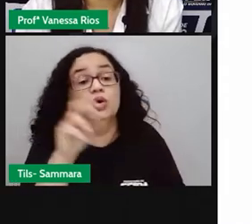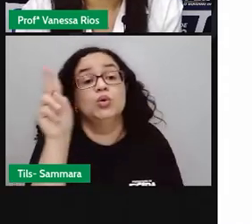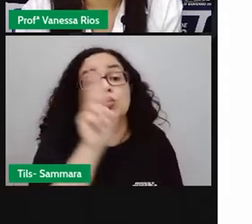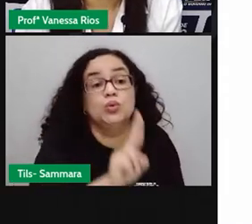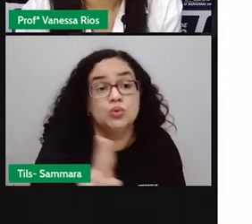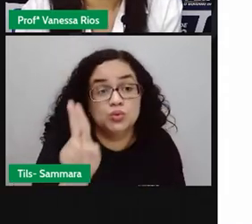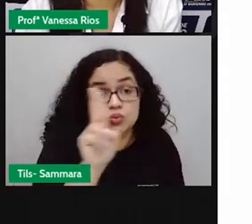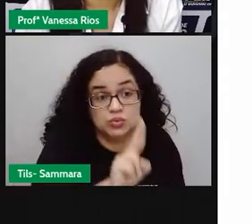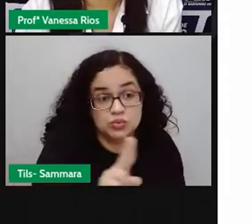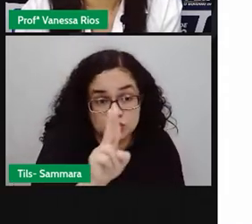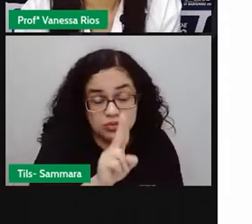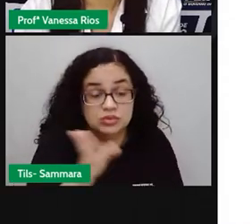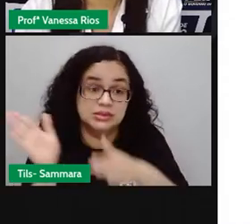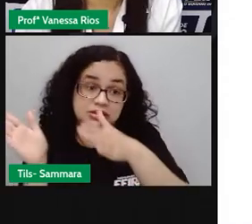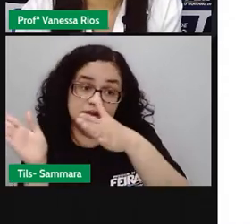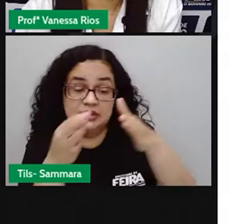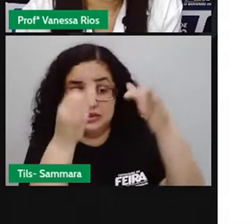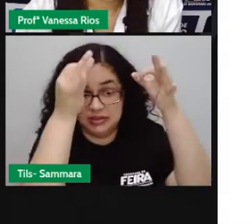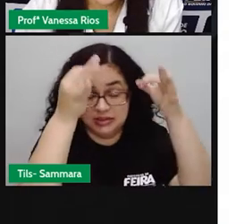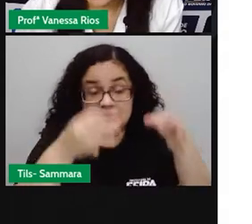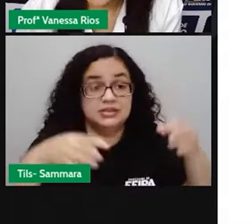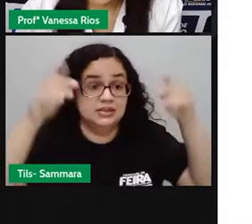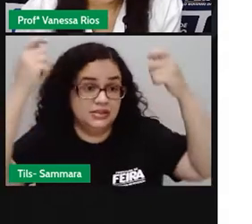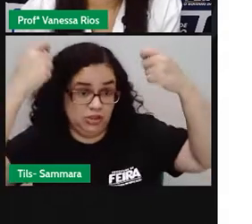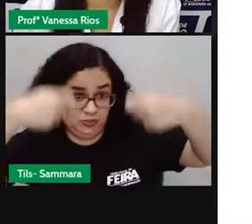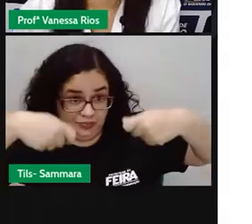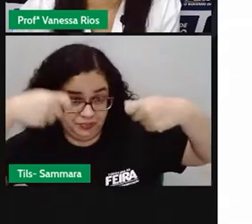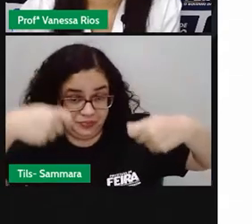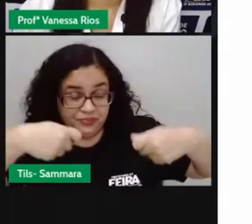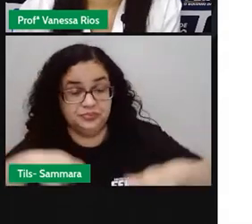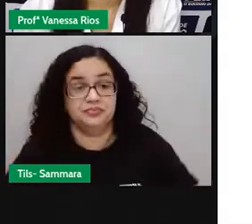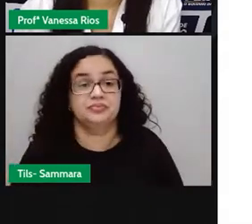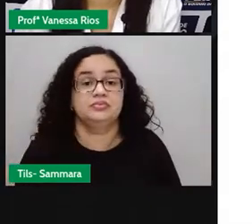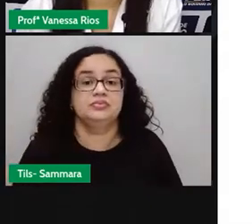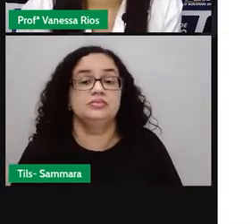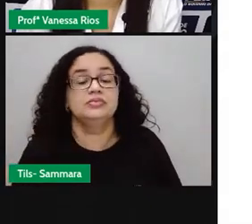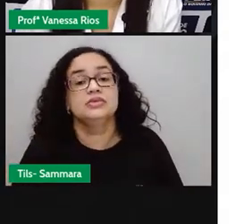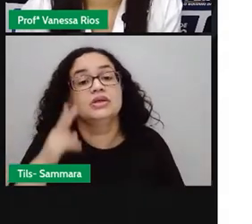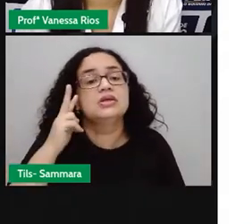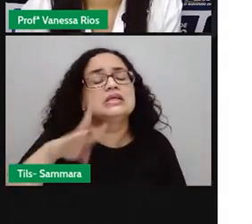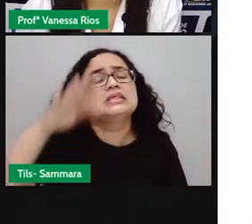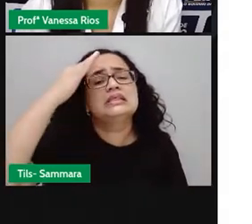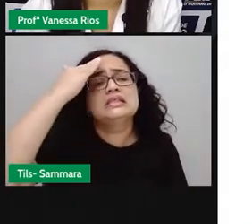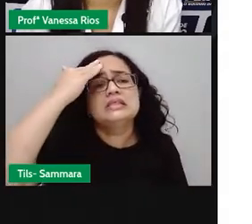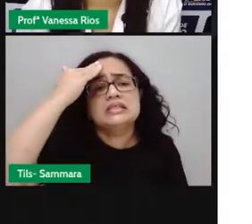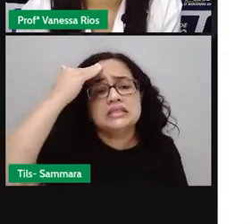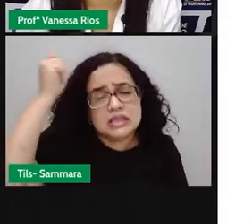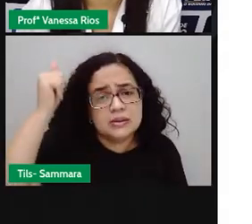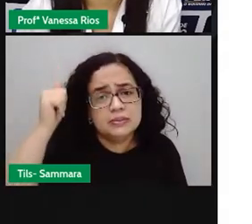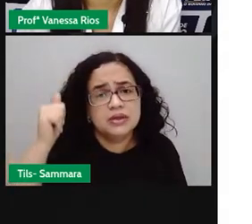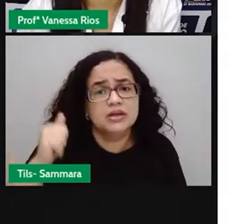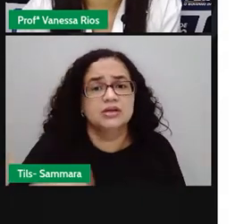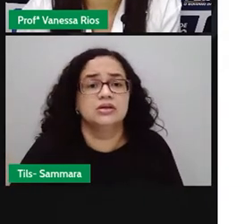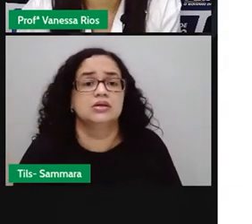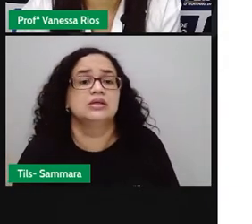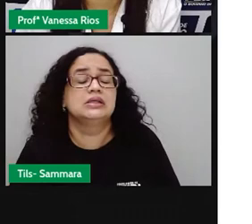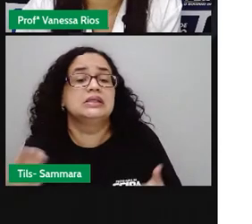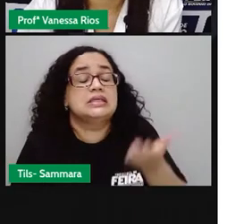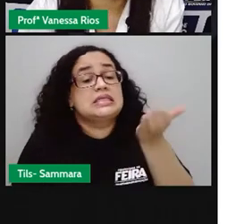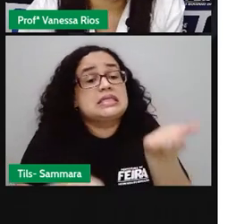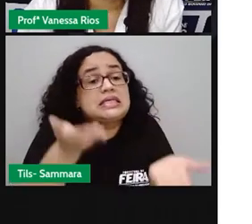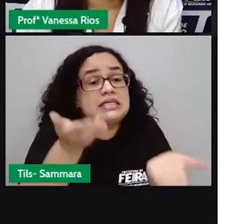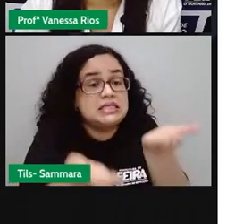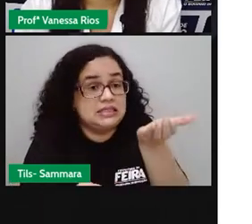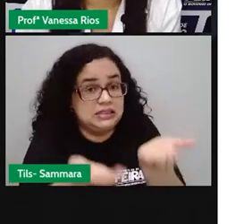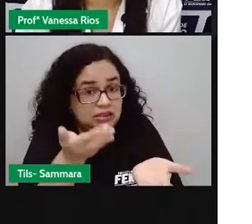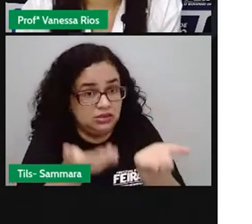uso, né, adequado diante das nossas necessidades. Mas vamos lá saber um pouquinho sobre